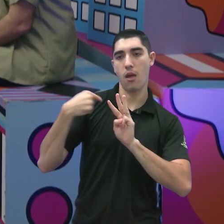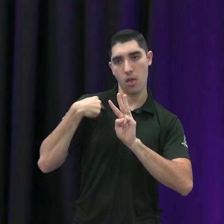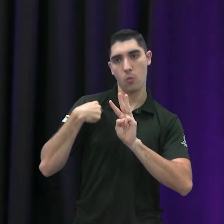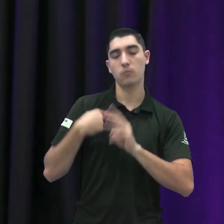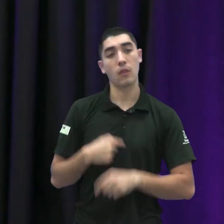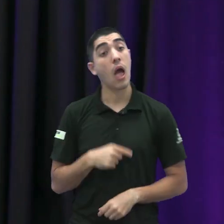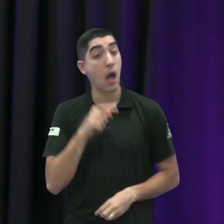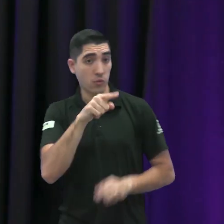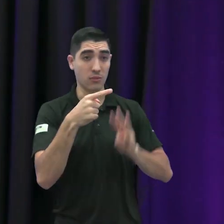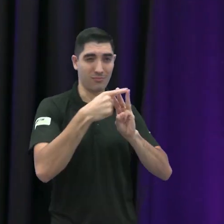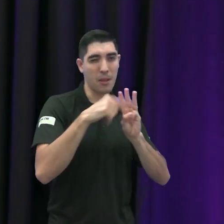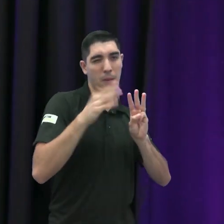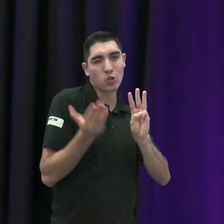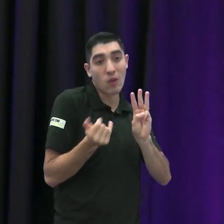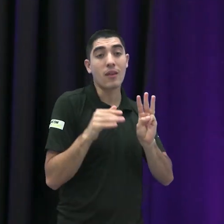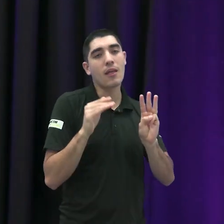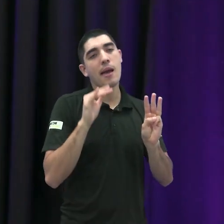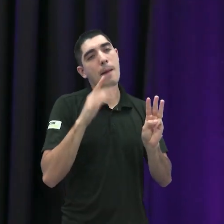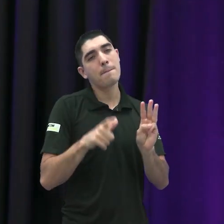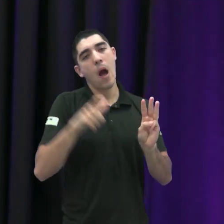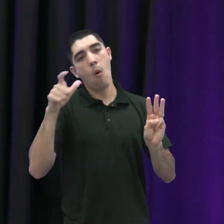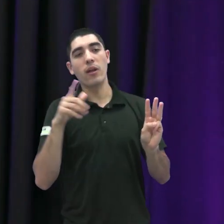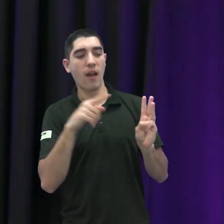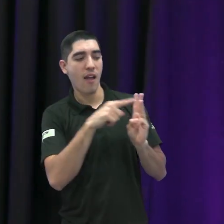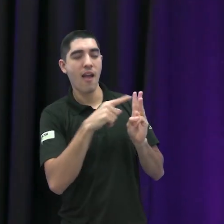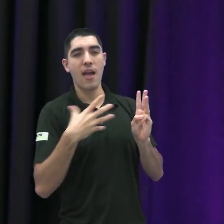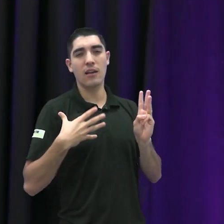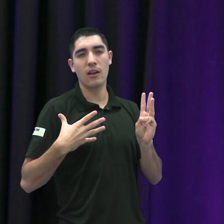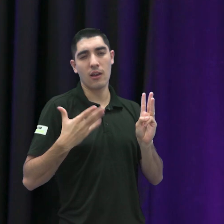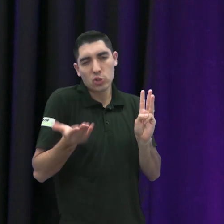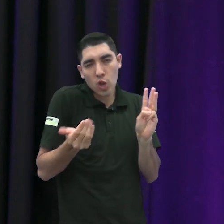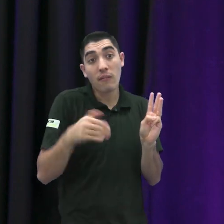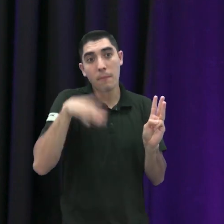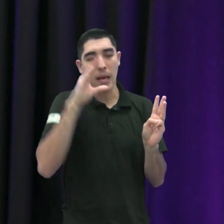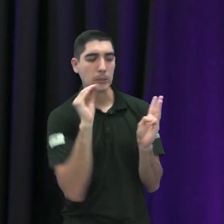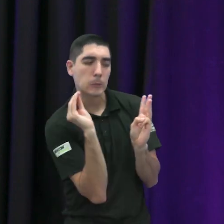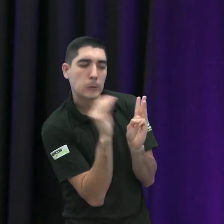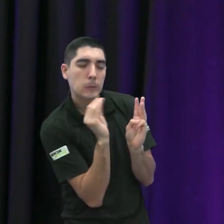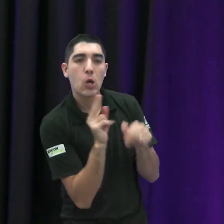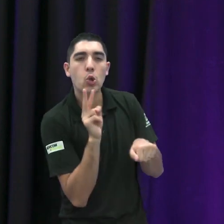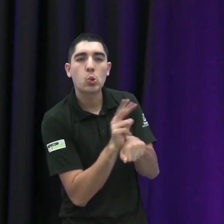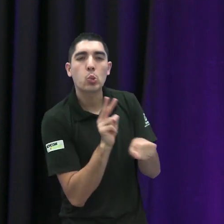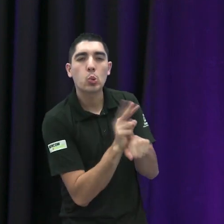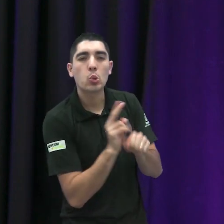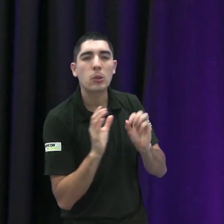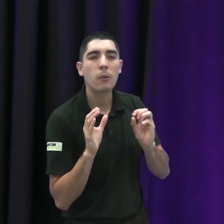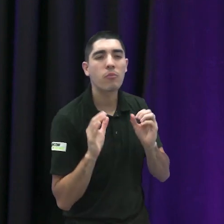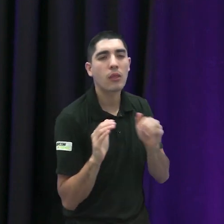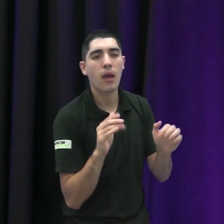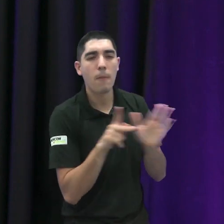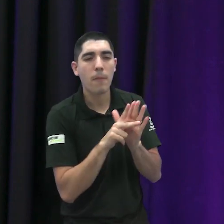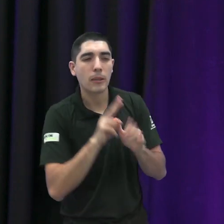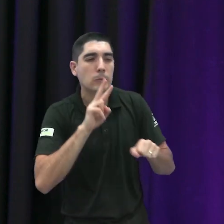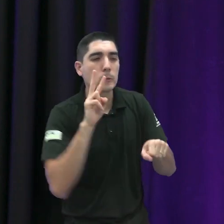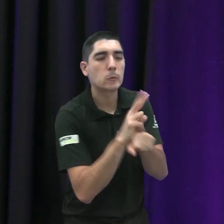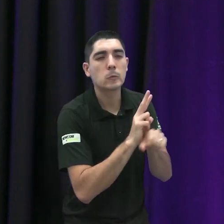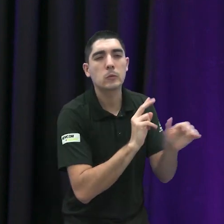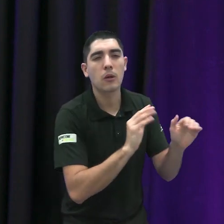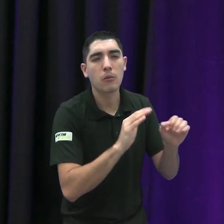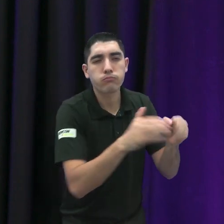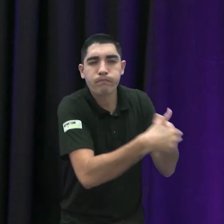é a caçula. Geralmente a caçula muitas vezes é super protegida em algumas situações, é muito natural, porque ela não sabe fazer